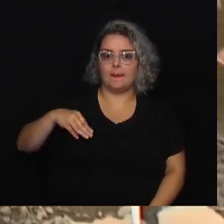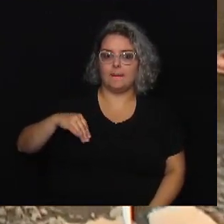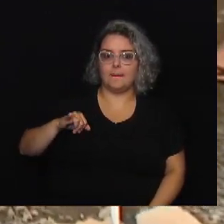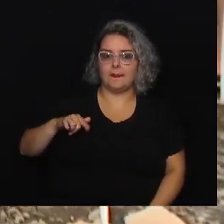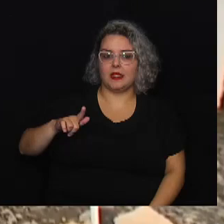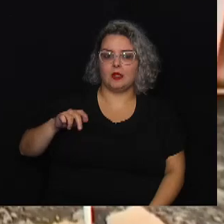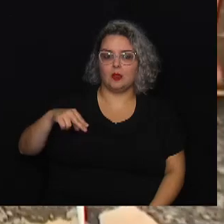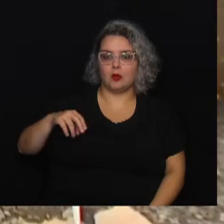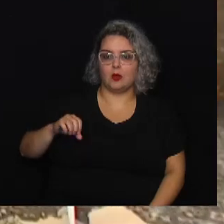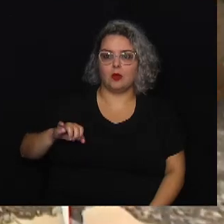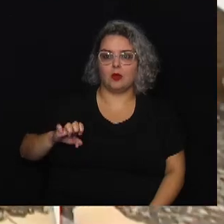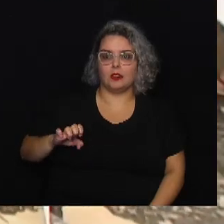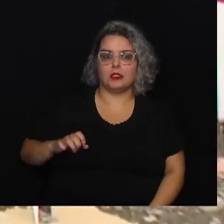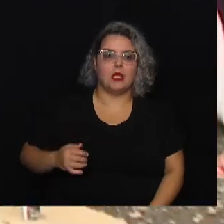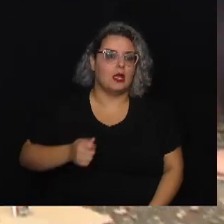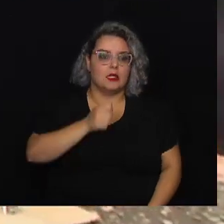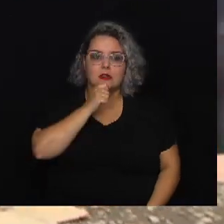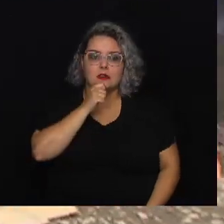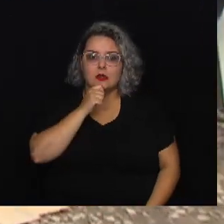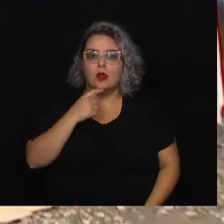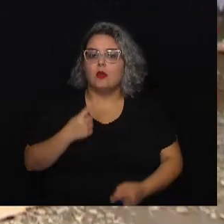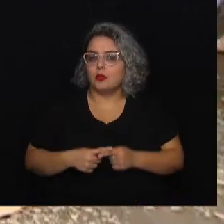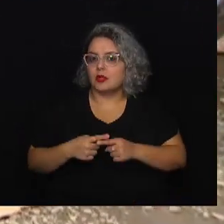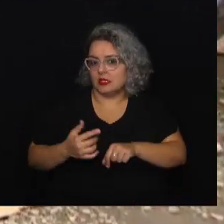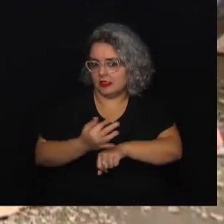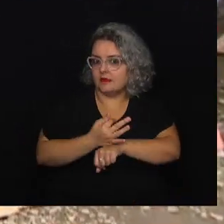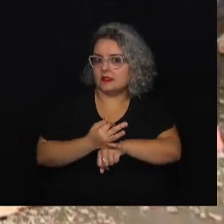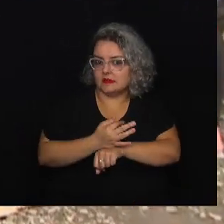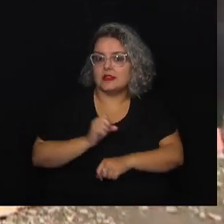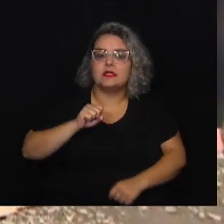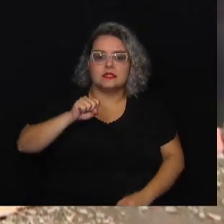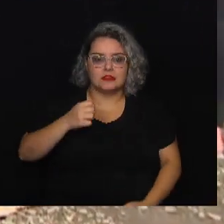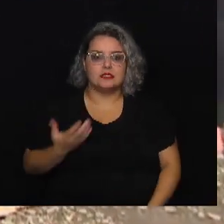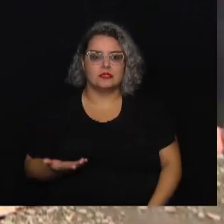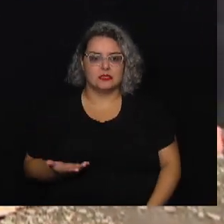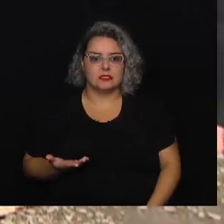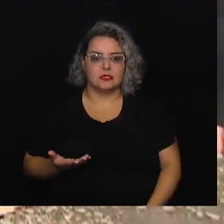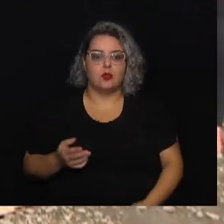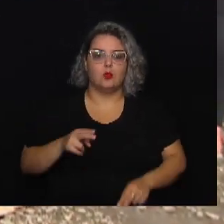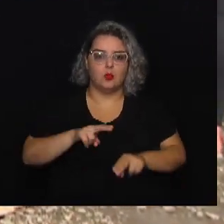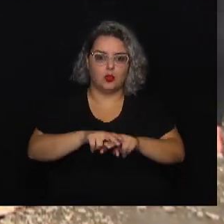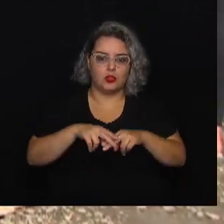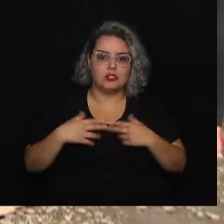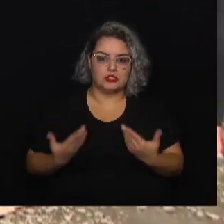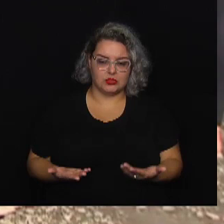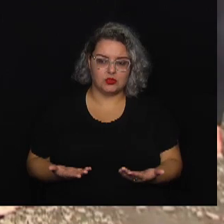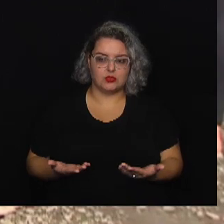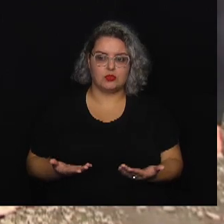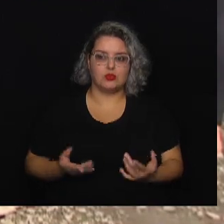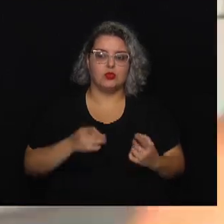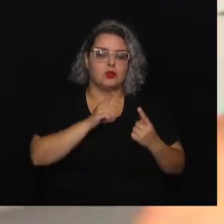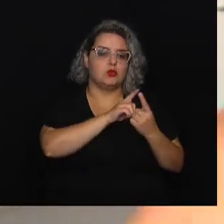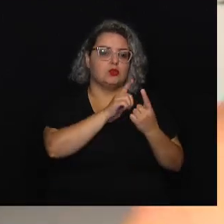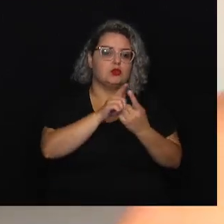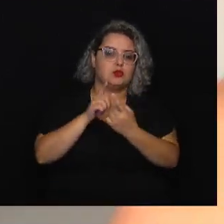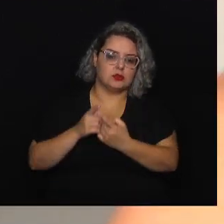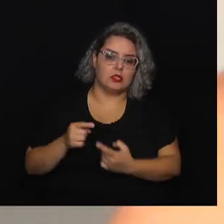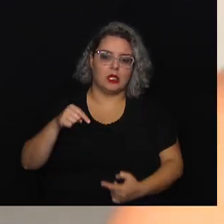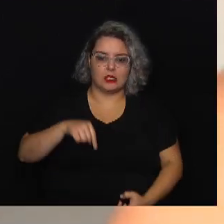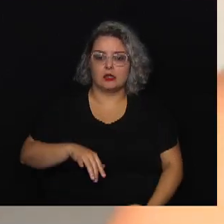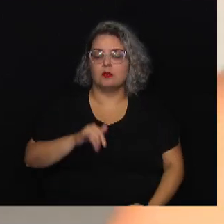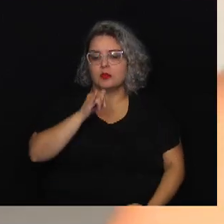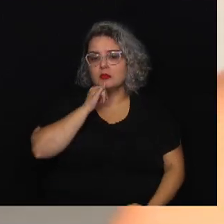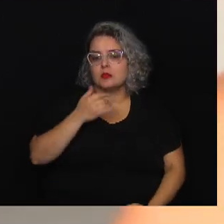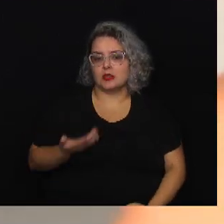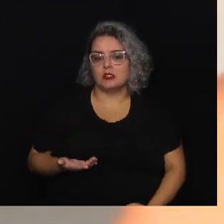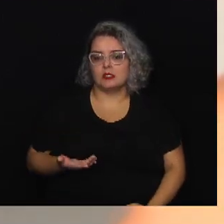não retomaram, não, porque houve esse período de recesso, né? Isso. É por isso que os atendimentos aqui, por exemplo, no Jardim